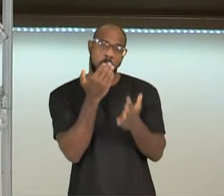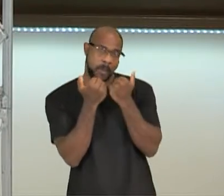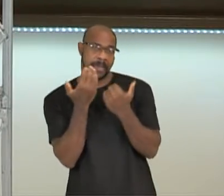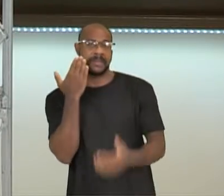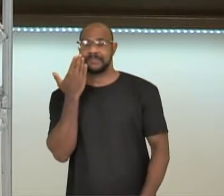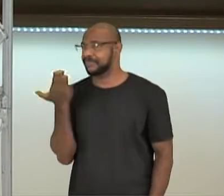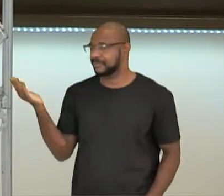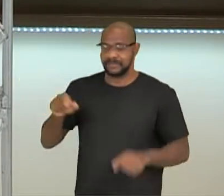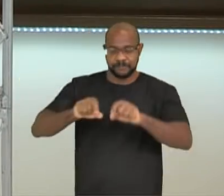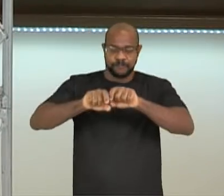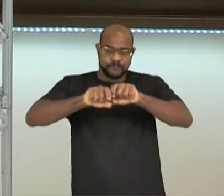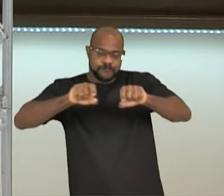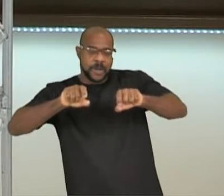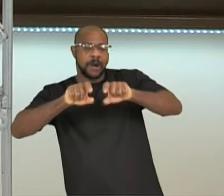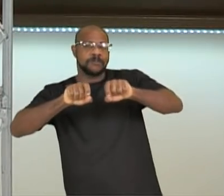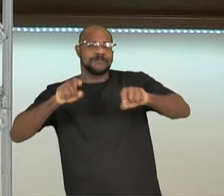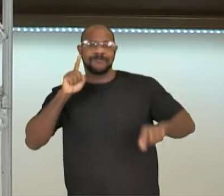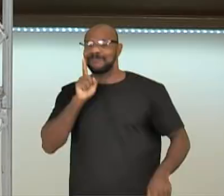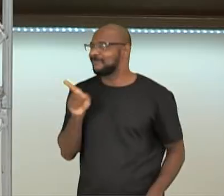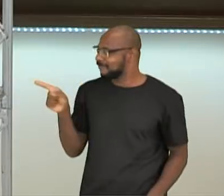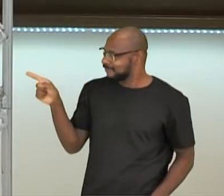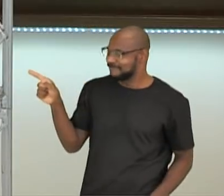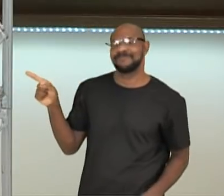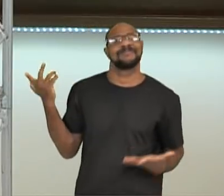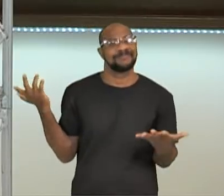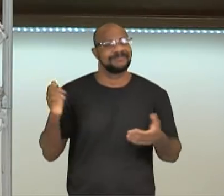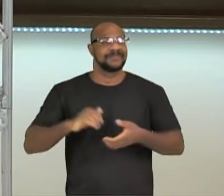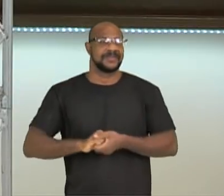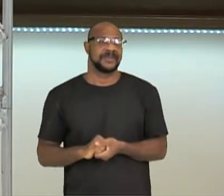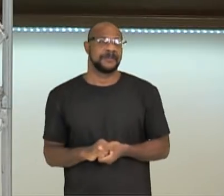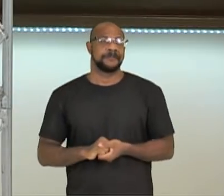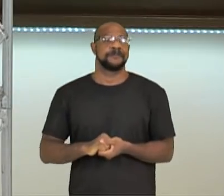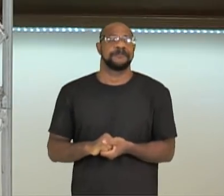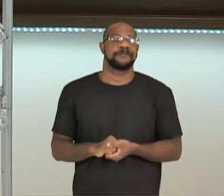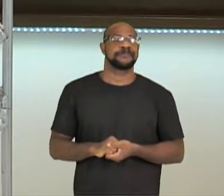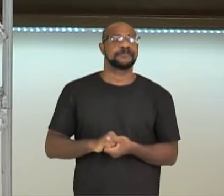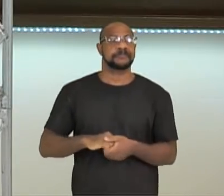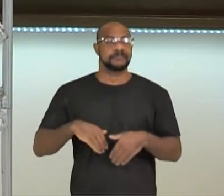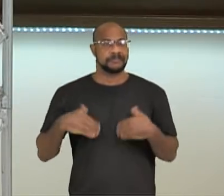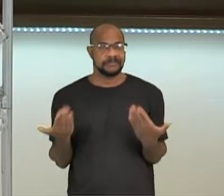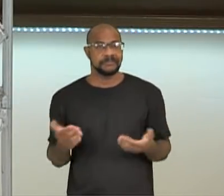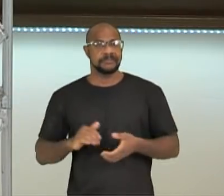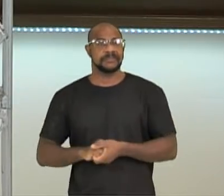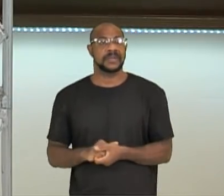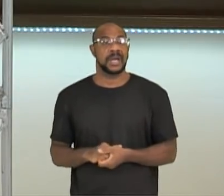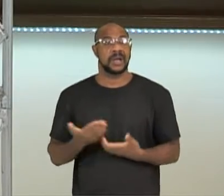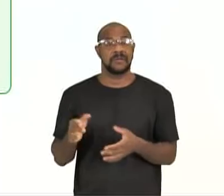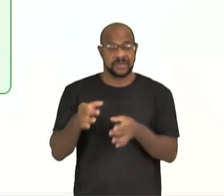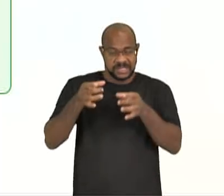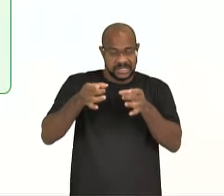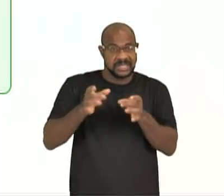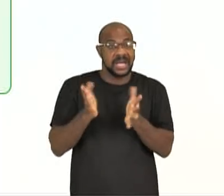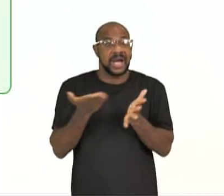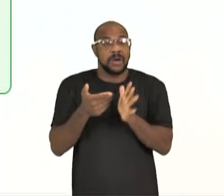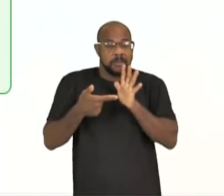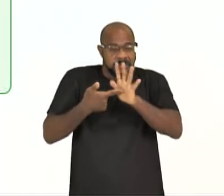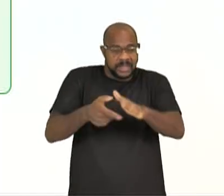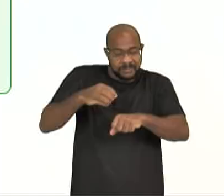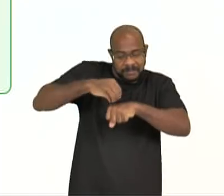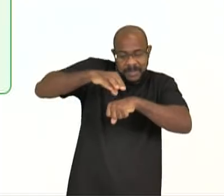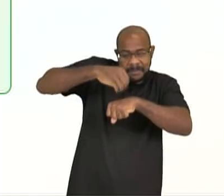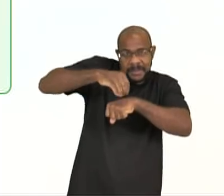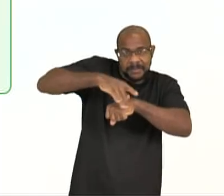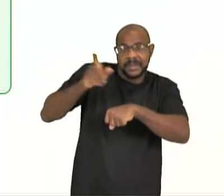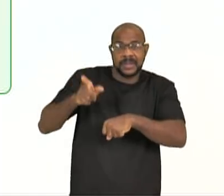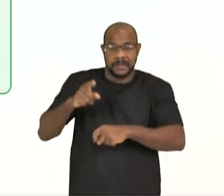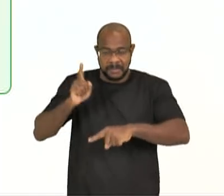melhor forma aí de você conservar a sua saúde. Eu vou deixar aqui uma sugestão de um material